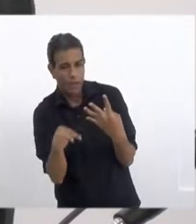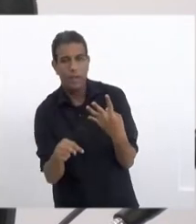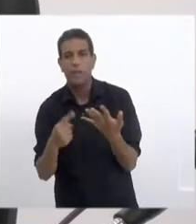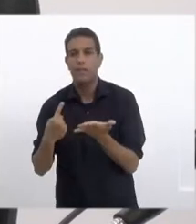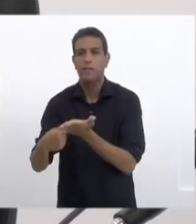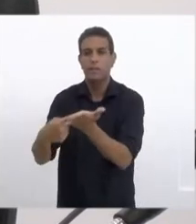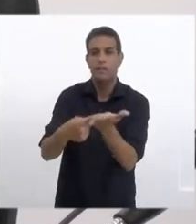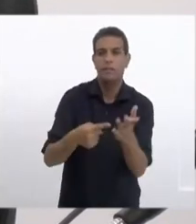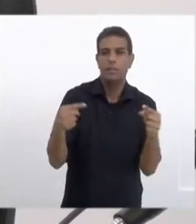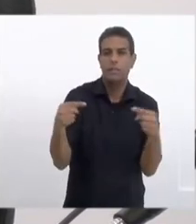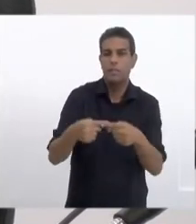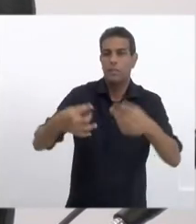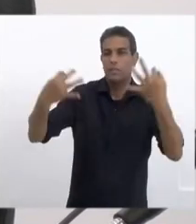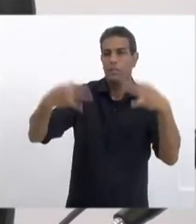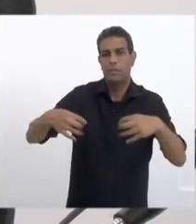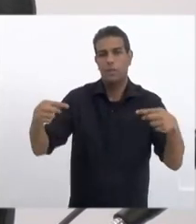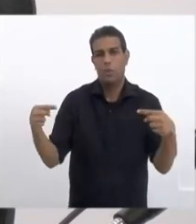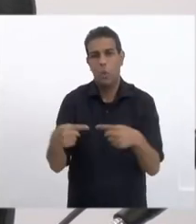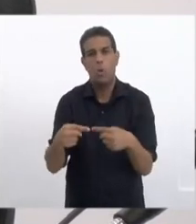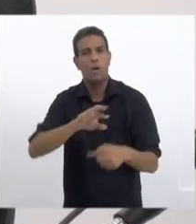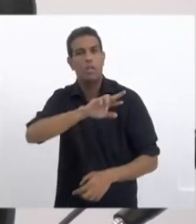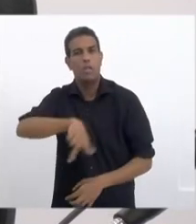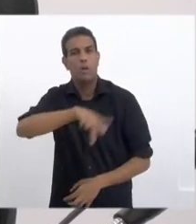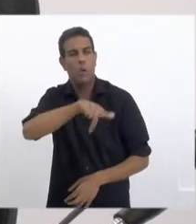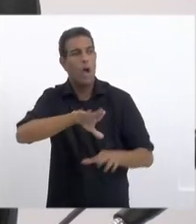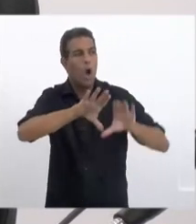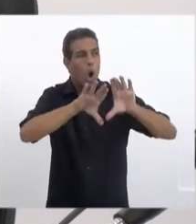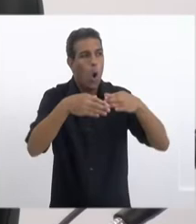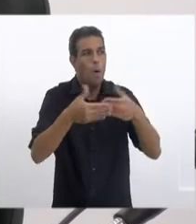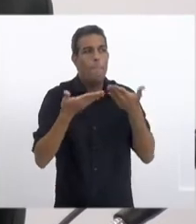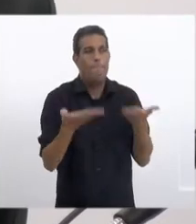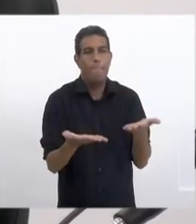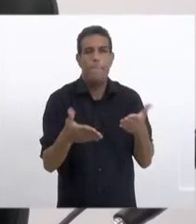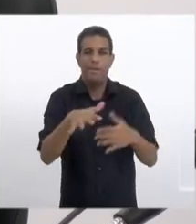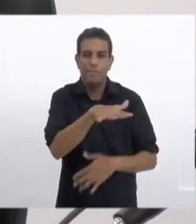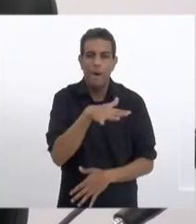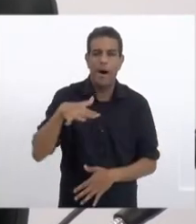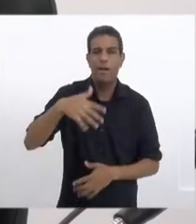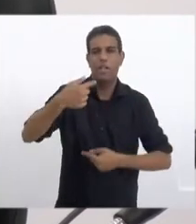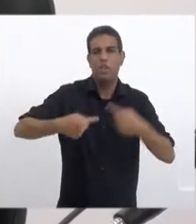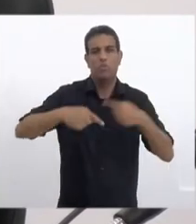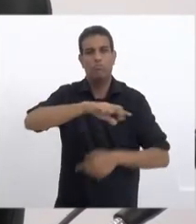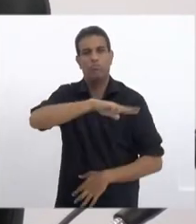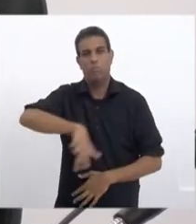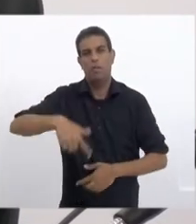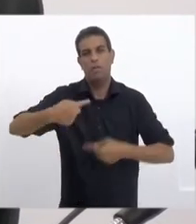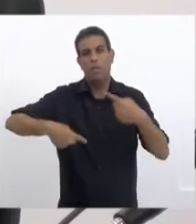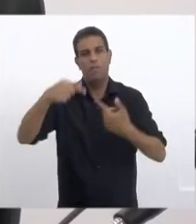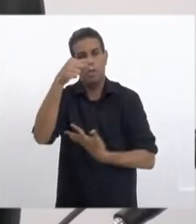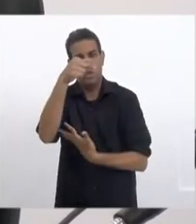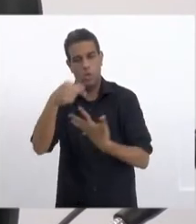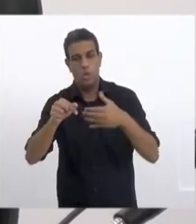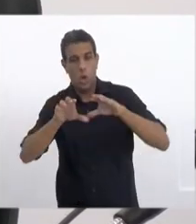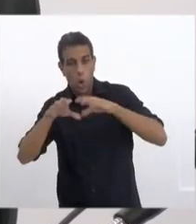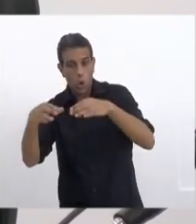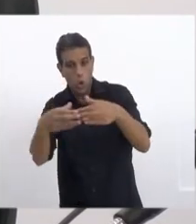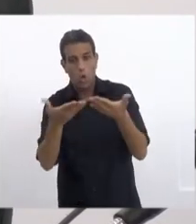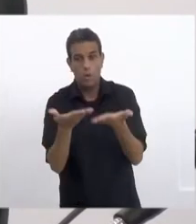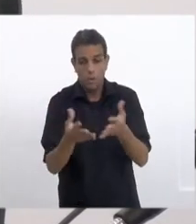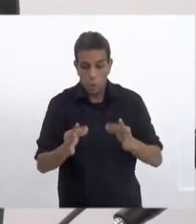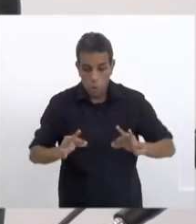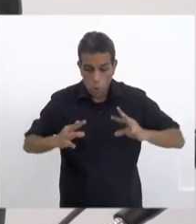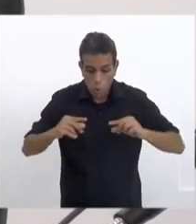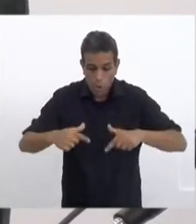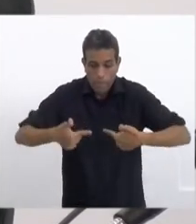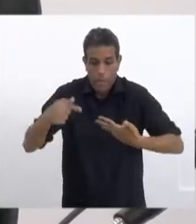e é um comitê executivo, portanto, não é apenas um comitê, não é apenas um espaço de discussão e de debate, mas é um comitê para